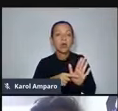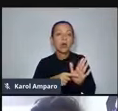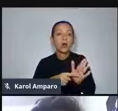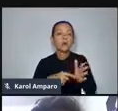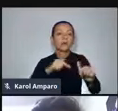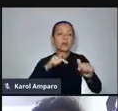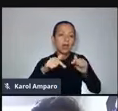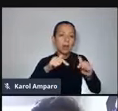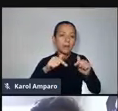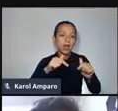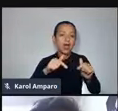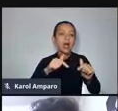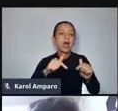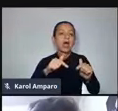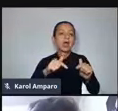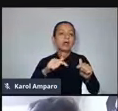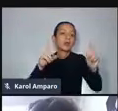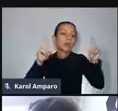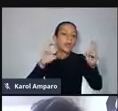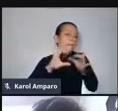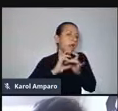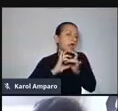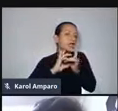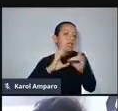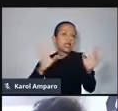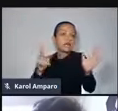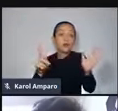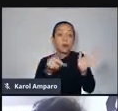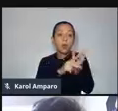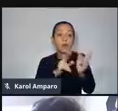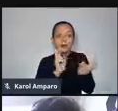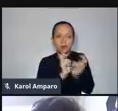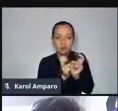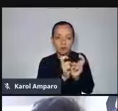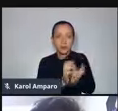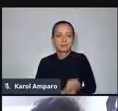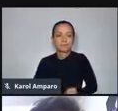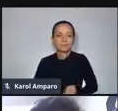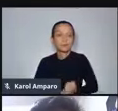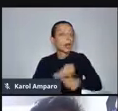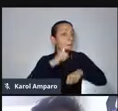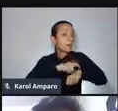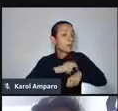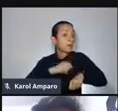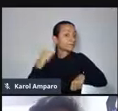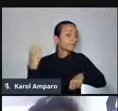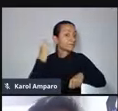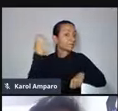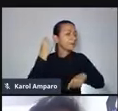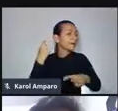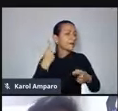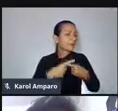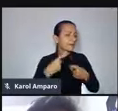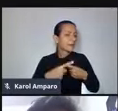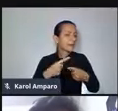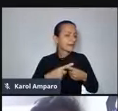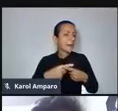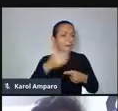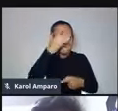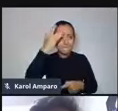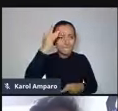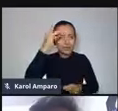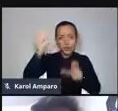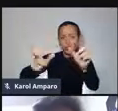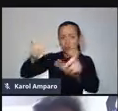da capoeira. Nesse momento vai ser um momento muito interessante. Por quê? Porque a gente convida a comunidade